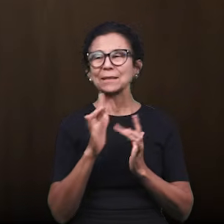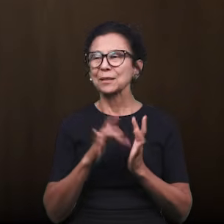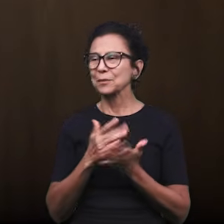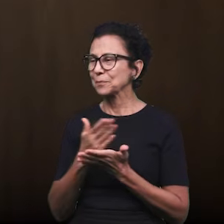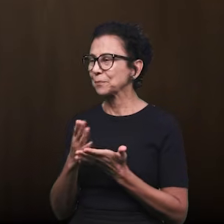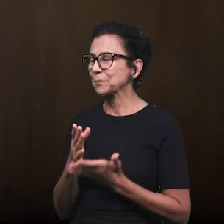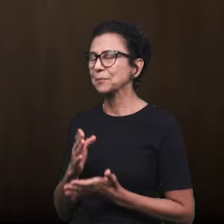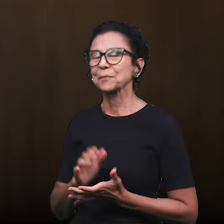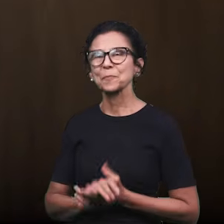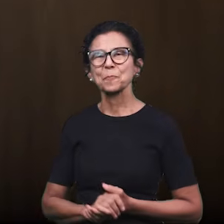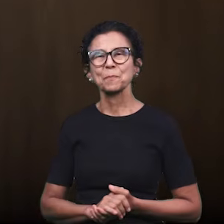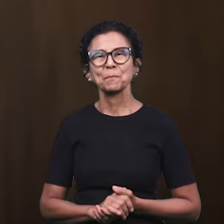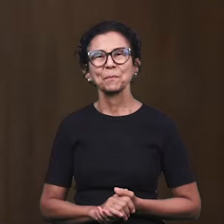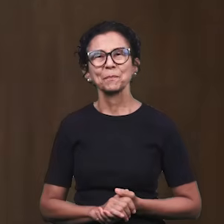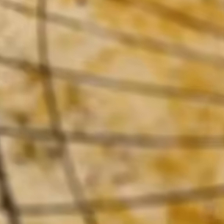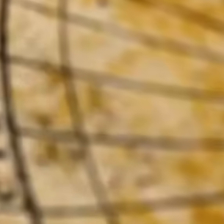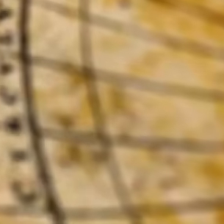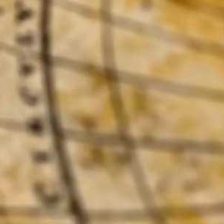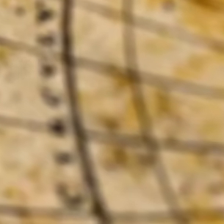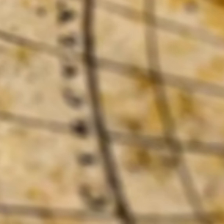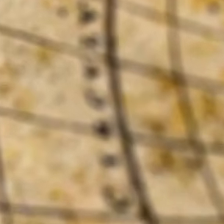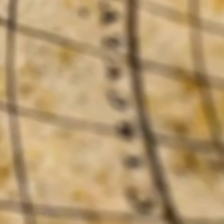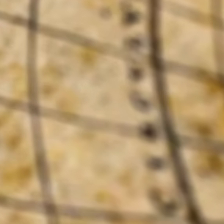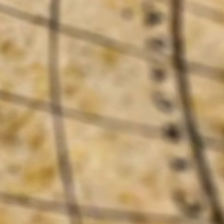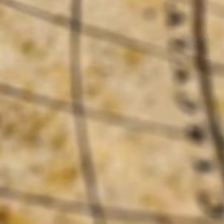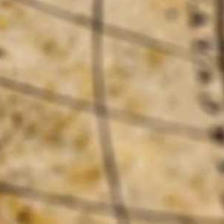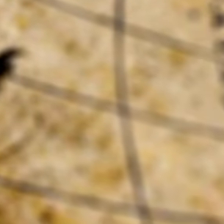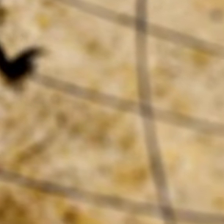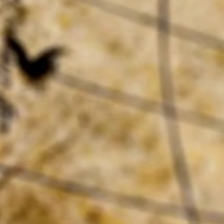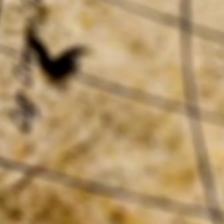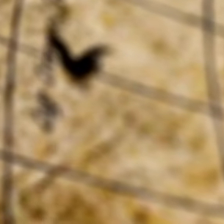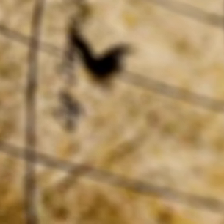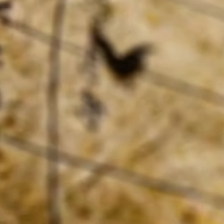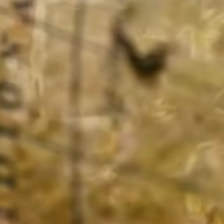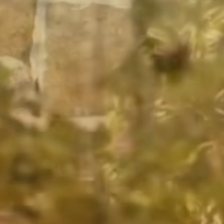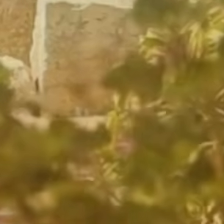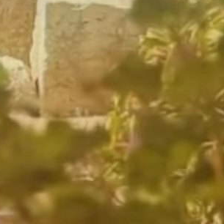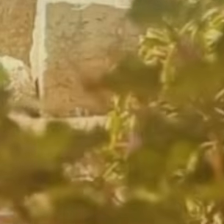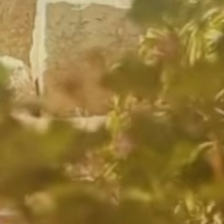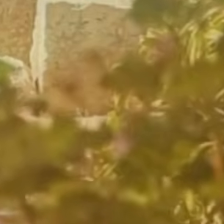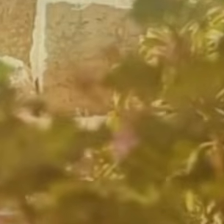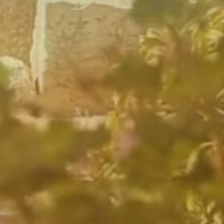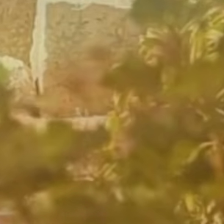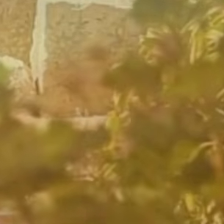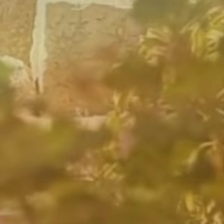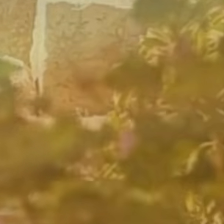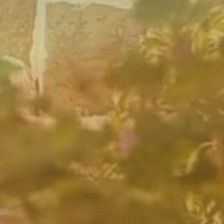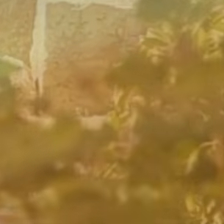A paz do Senhor a todos. Das riquezas do reino de